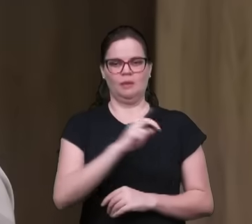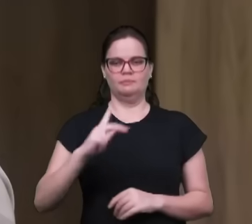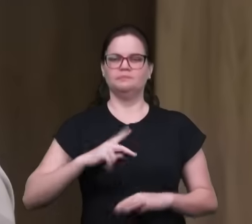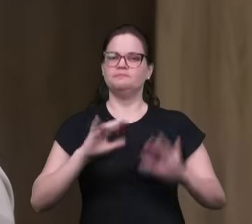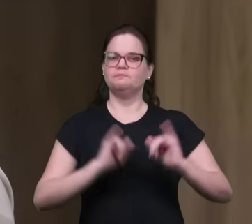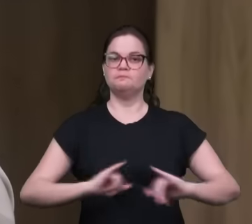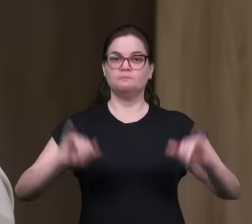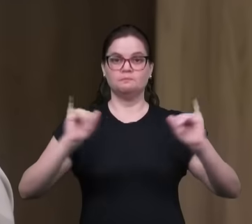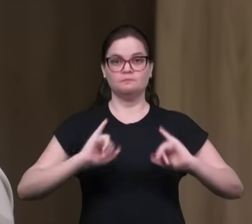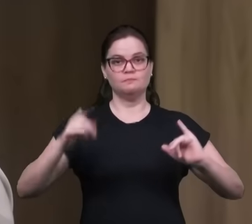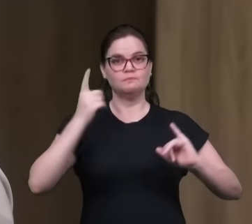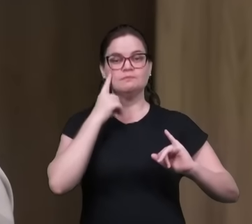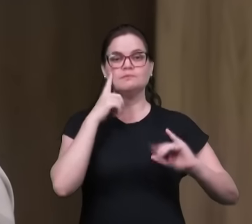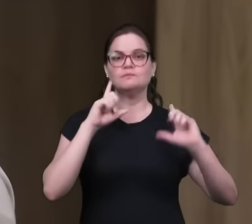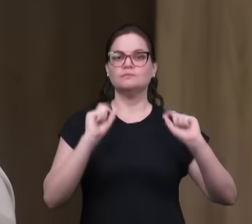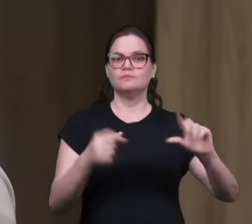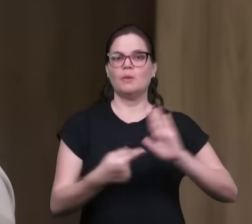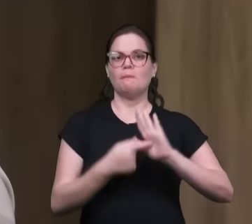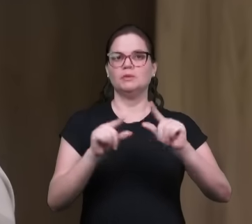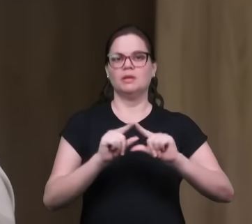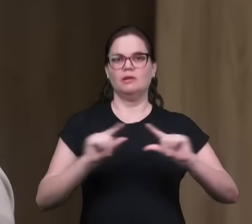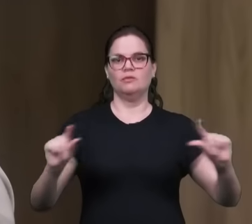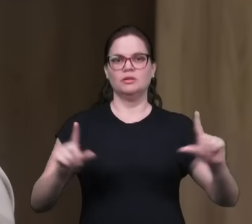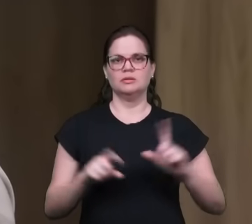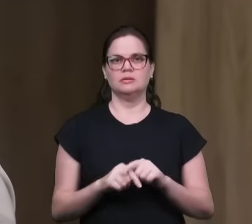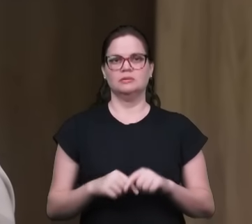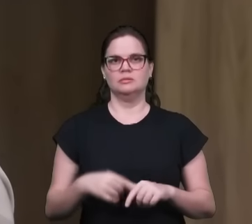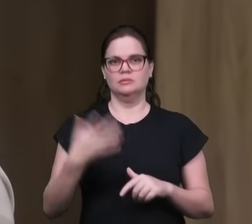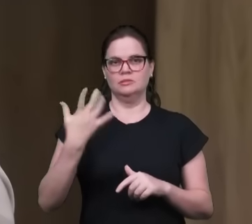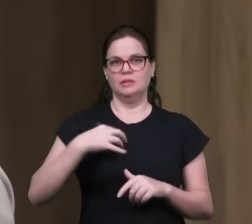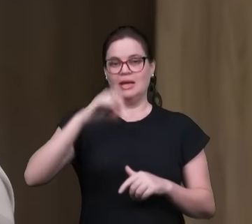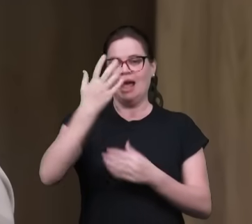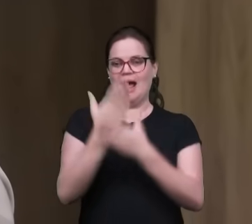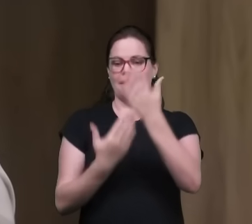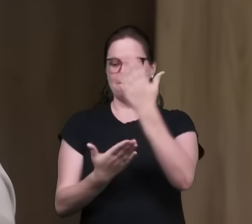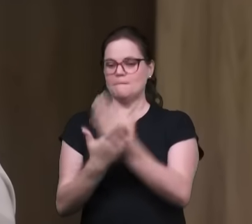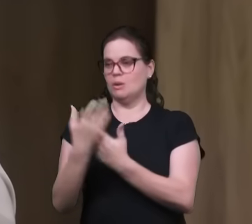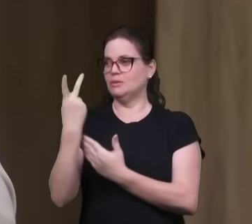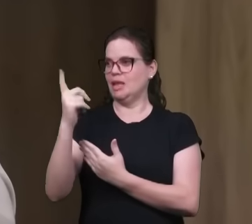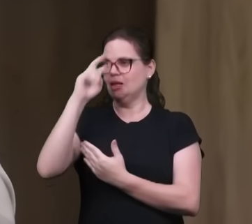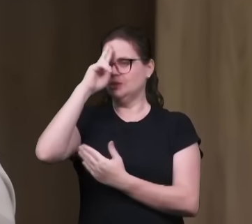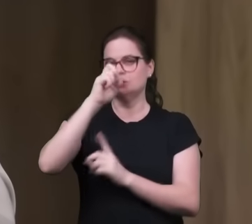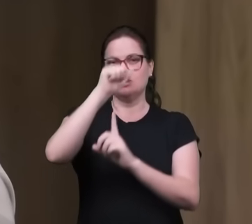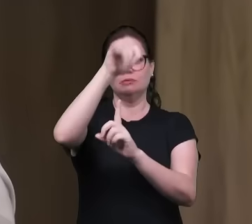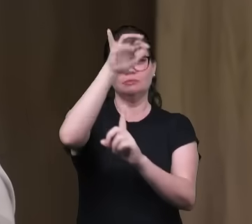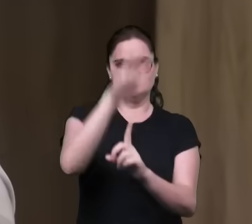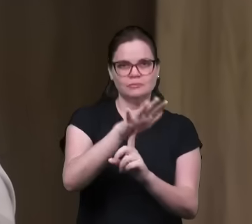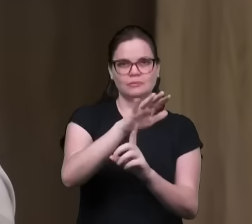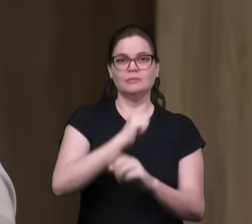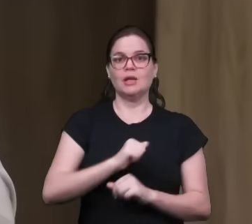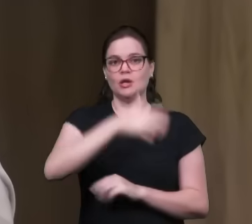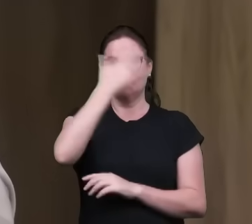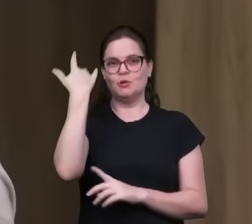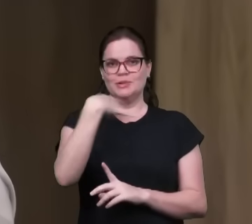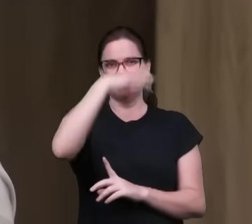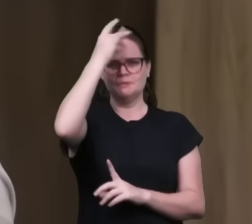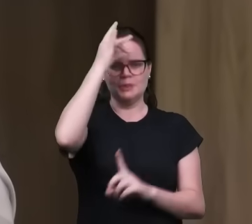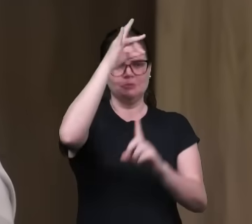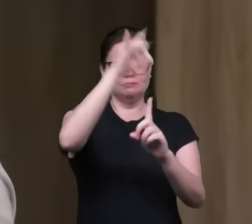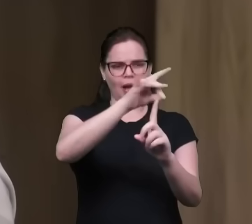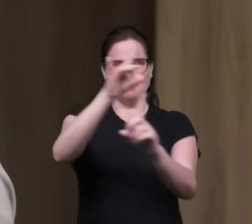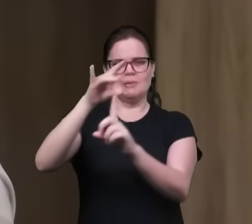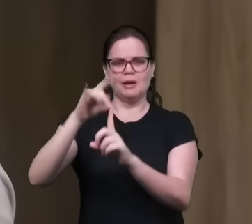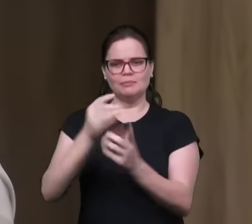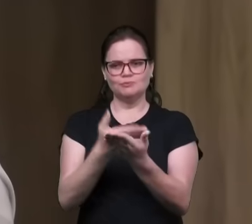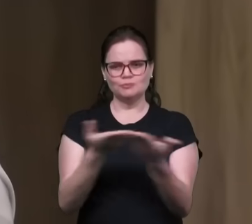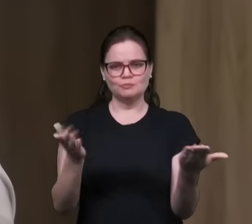nós vamos ver muita expressão dizendo assim, e a mão do Senhor era com eles, né? E o Espírito do Senhor estava sobre eles. Então